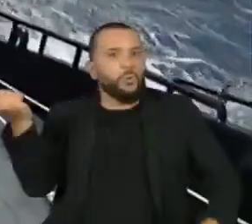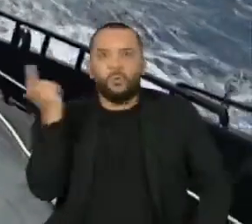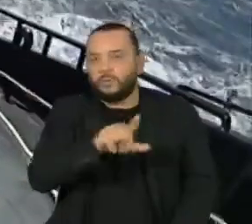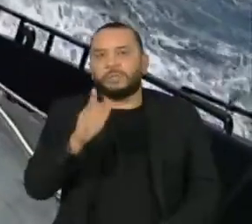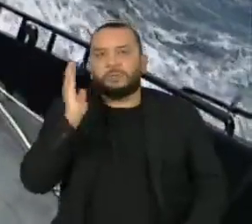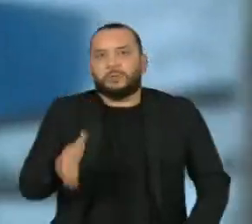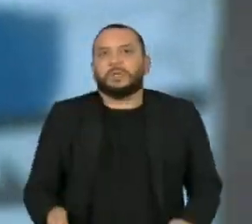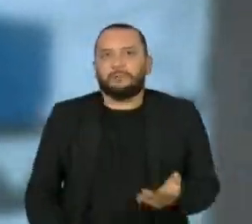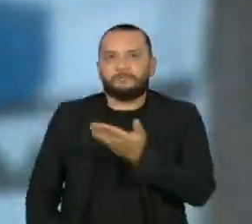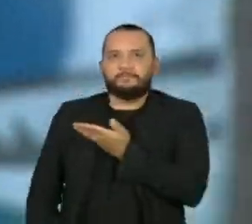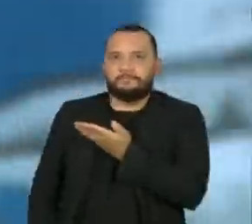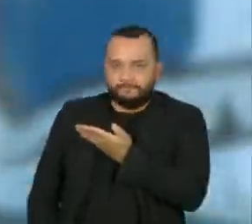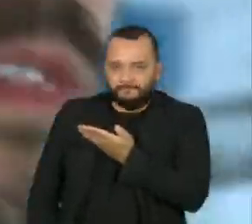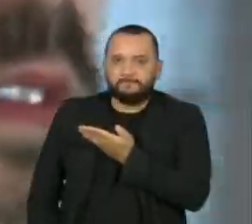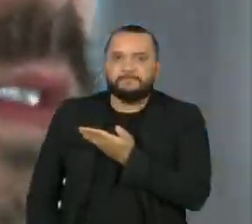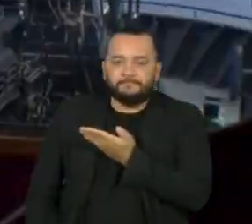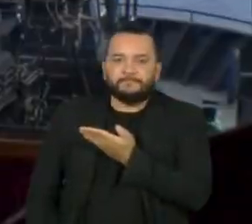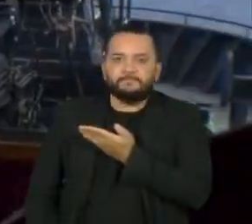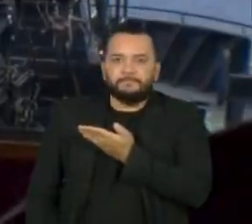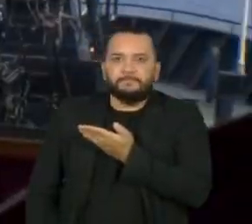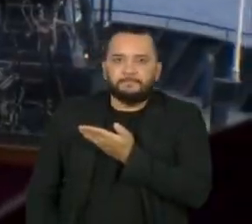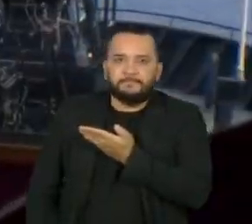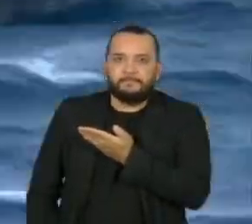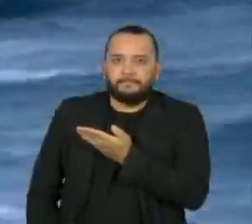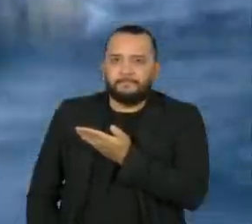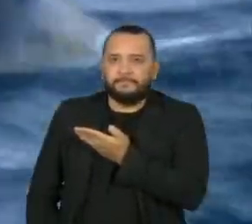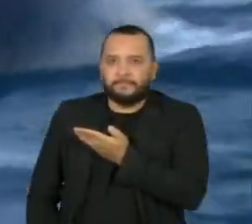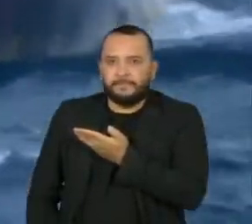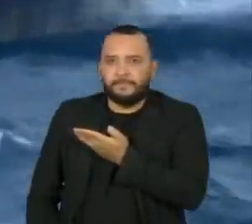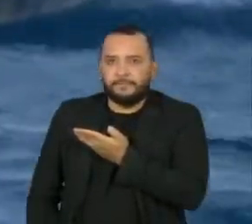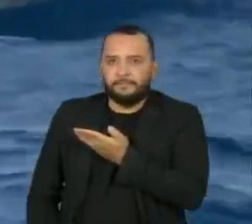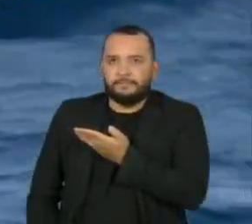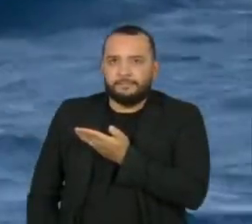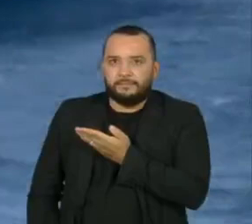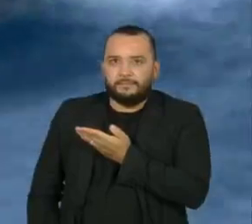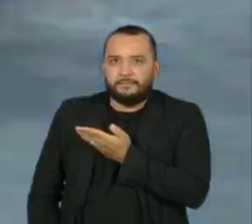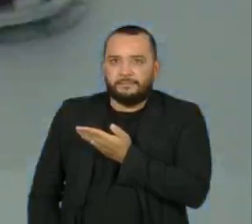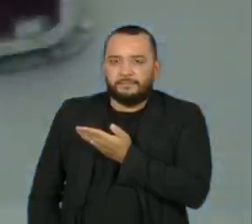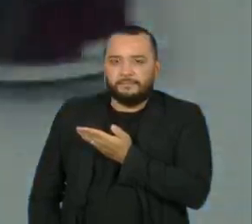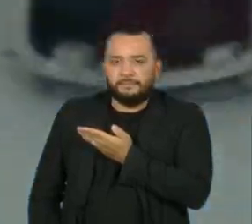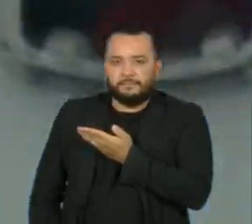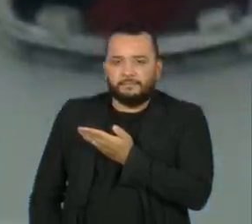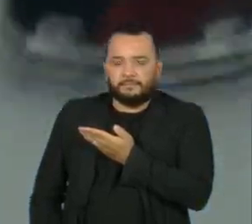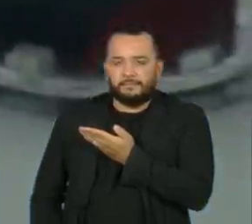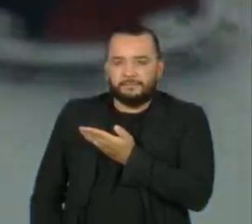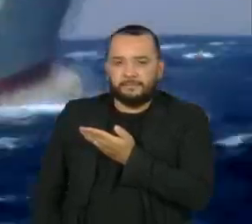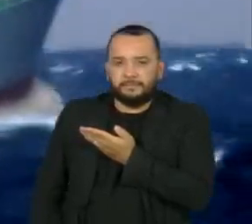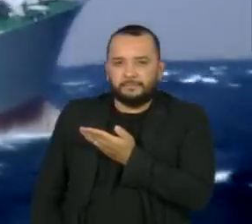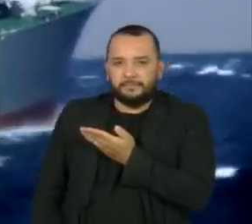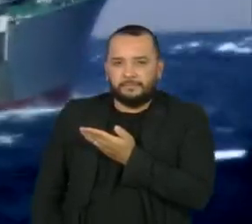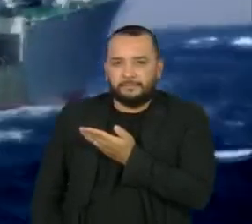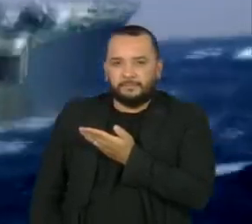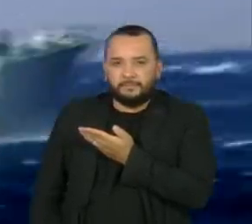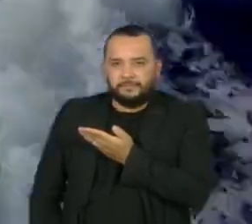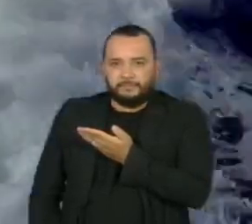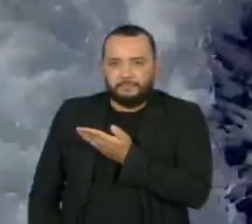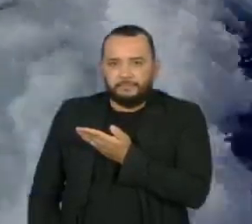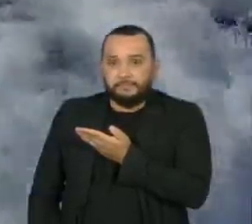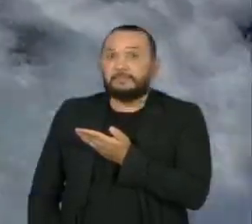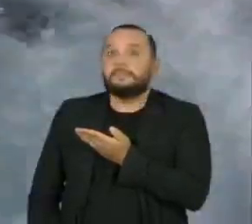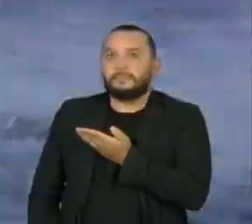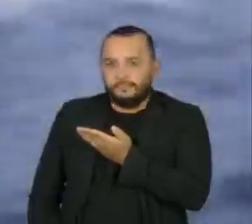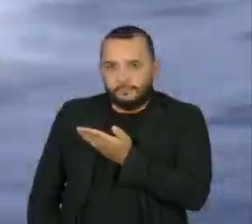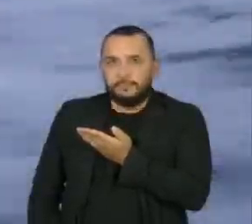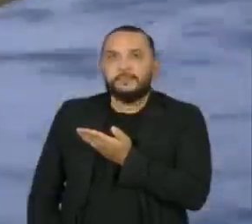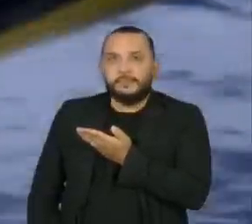The Thunder is the kingpin of the toothfish poachers. This is a vessel that has evaded justice for 10 years. Depois